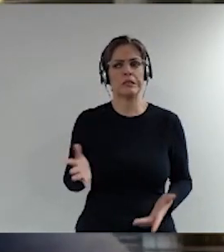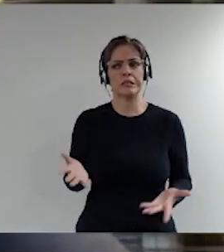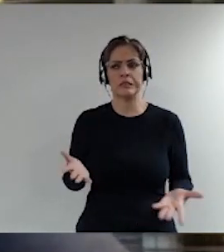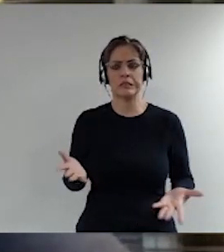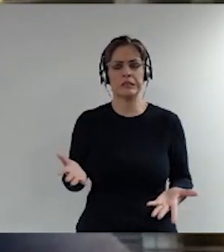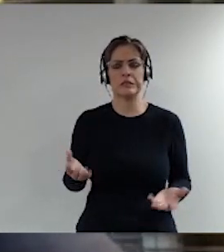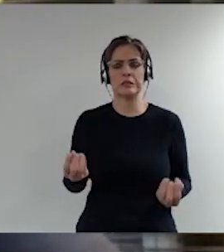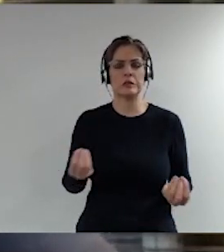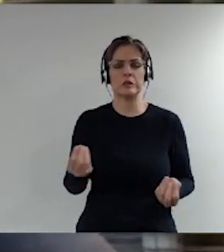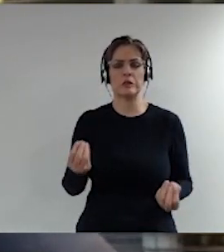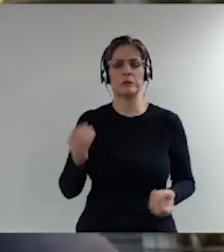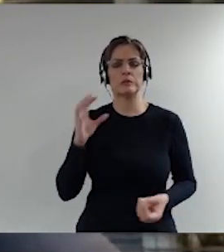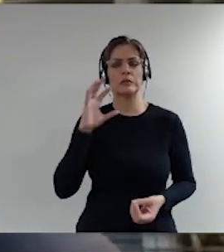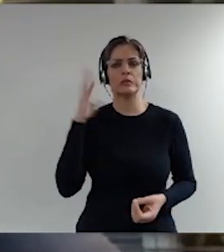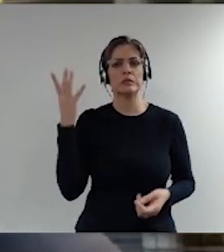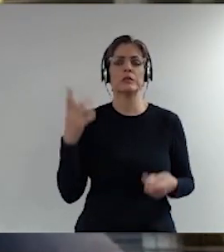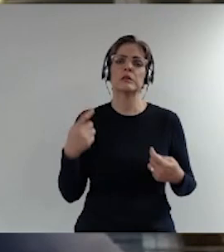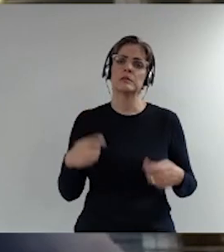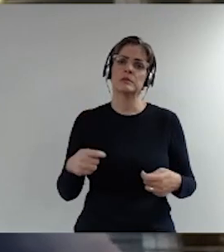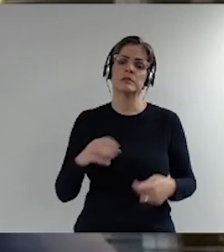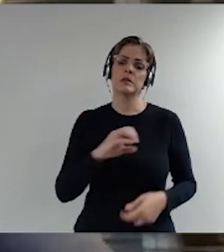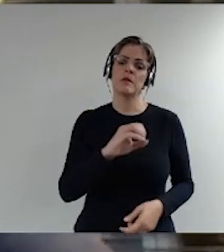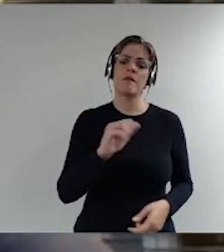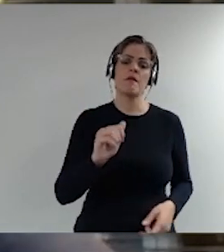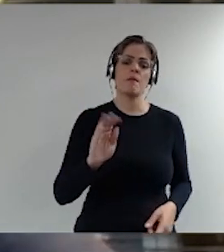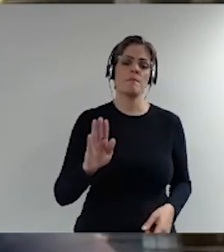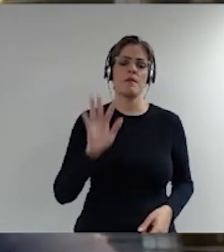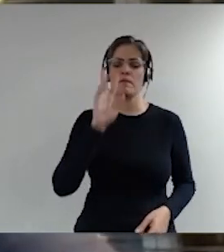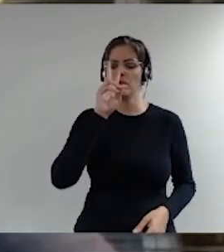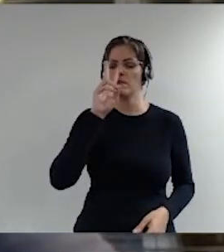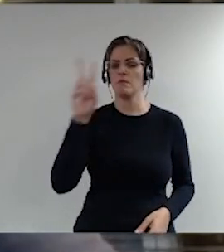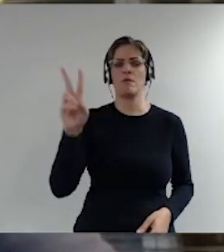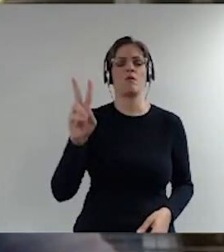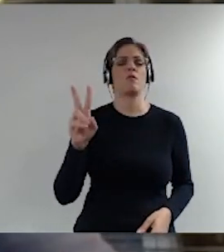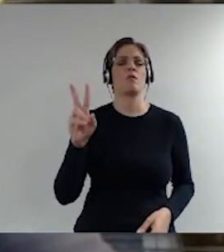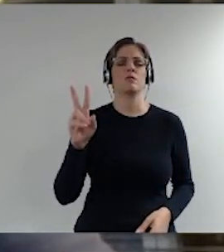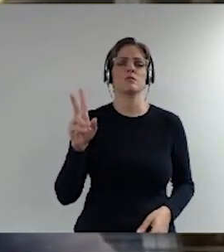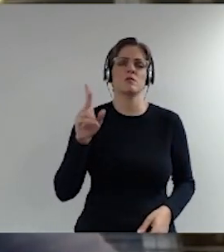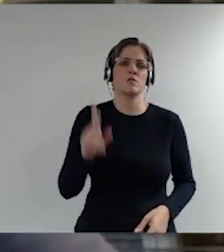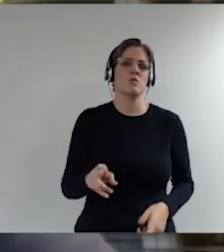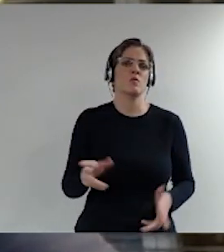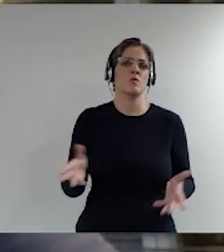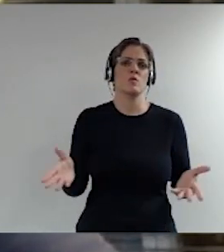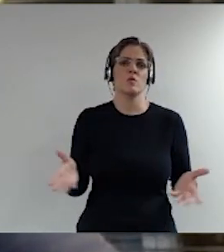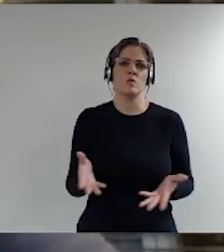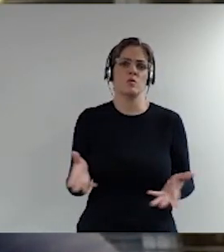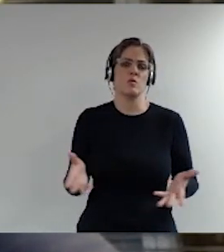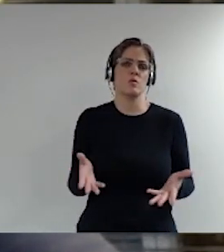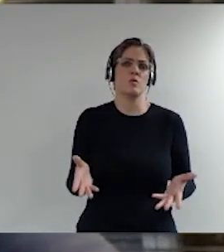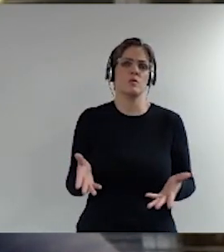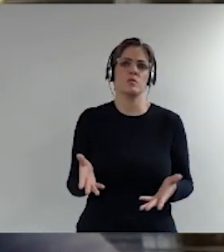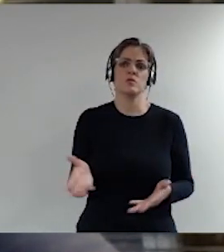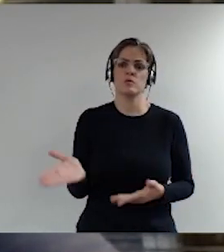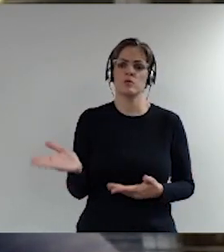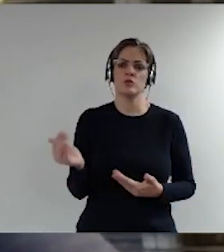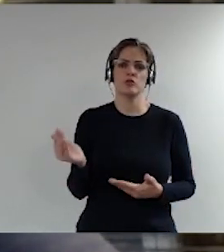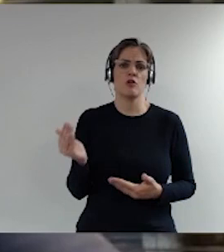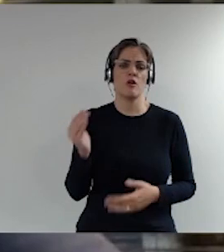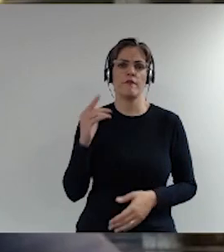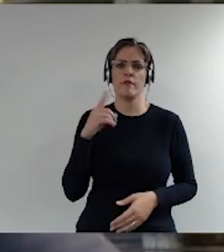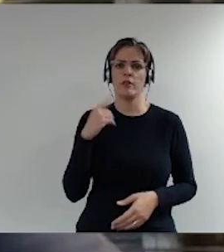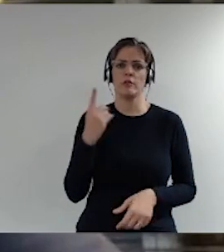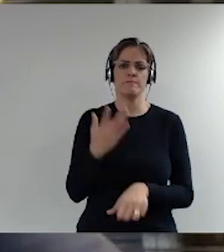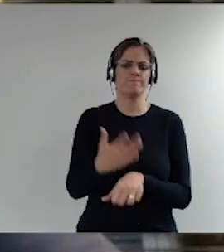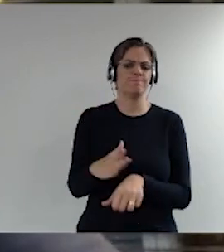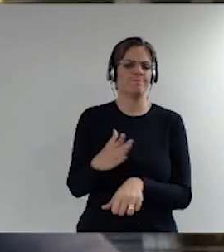senão fortalecimento do sistema OAB para fazer isso que nós estamos fazendo aqui hoje, qualificando a jovem advocacia do país